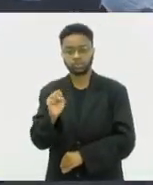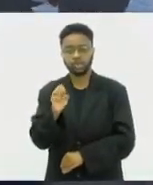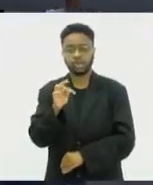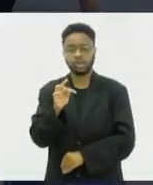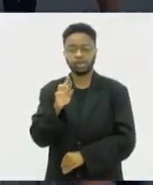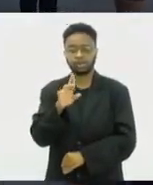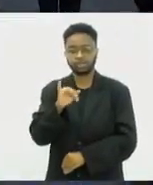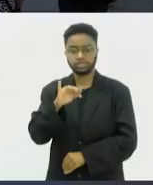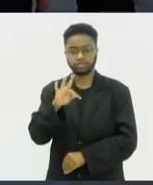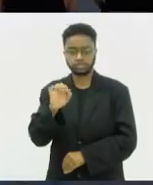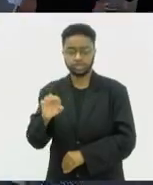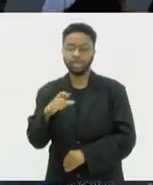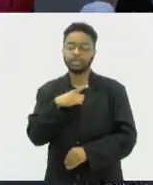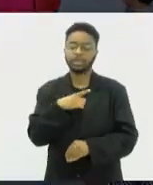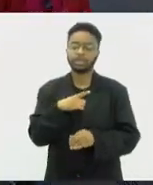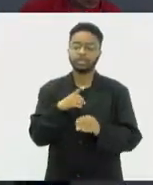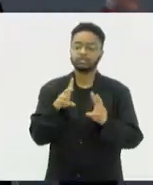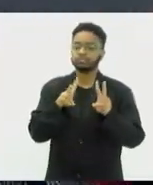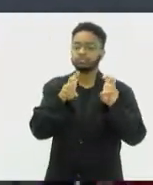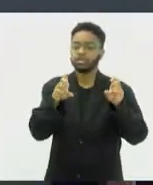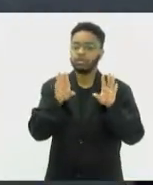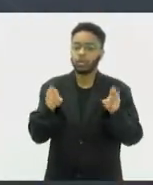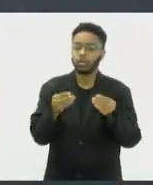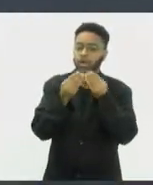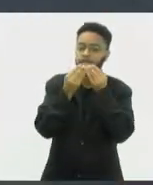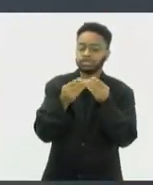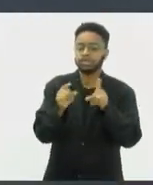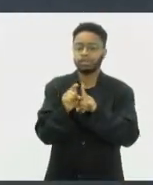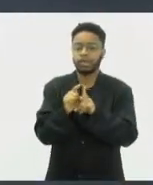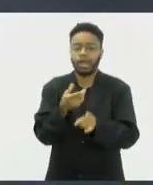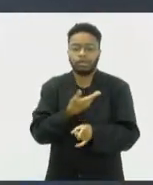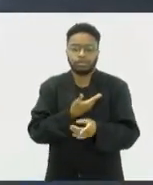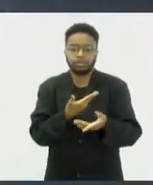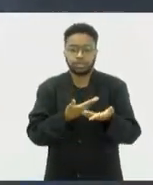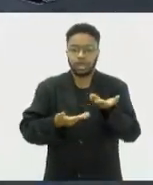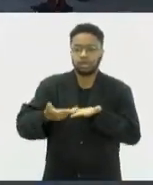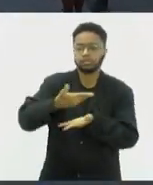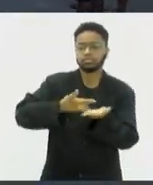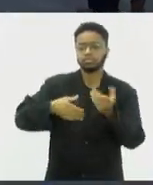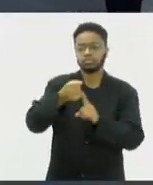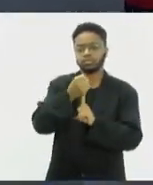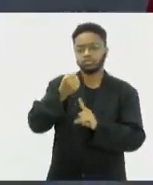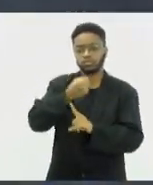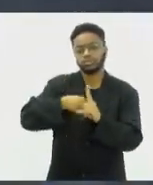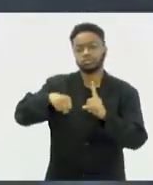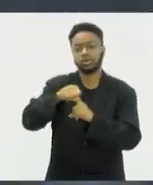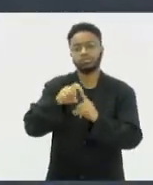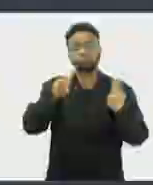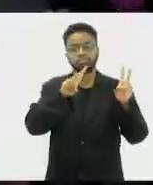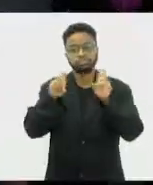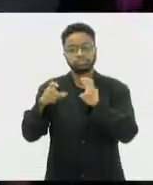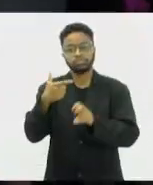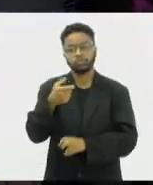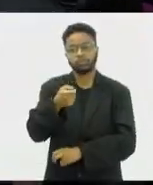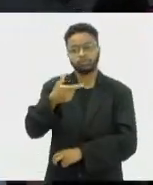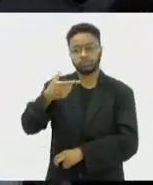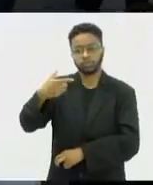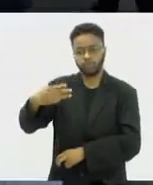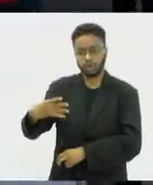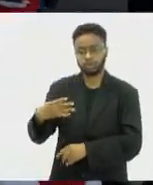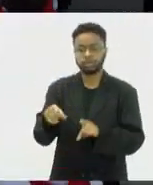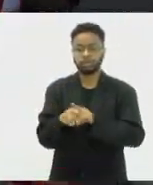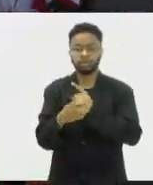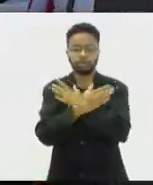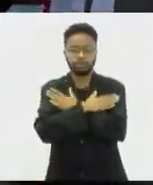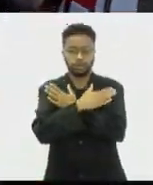Fonte de Oração e Fraternidade e Amizade Social, tema da campanha da Fraternidade de 2024. O feriado de